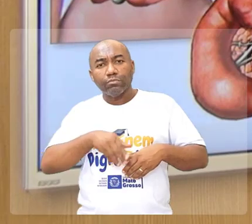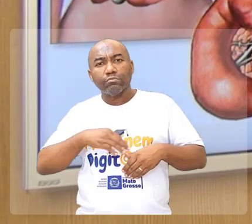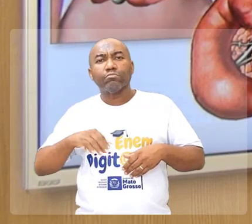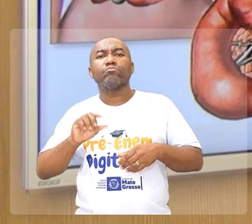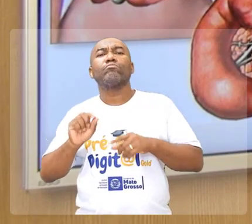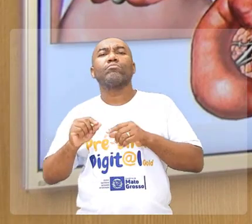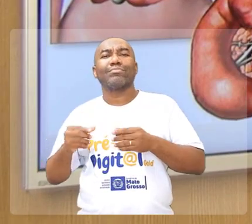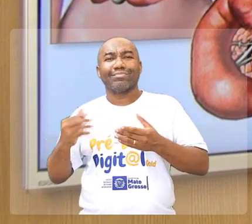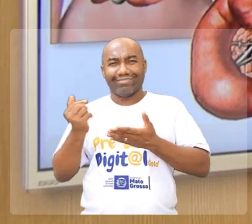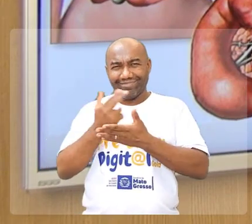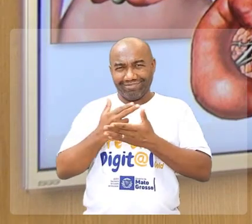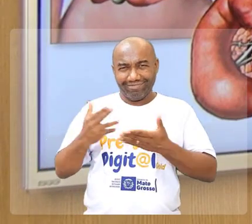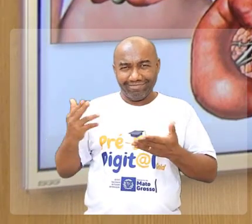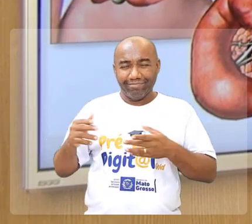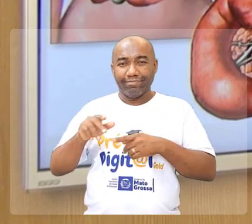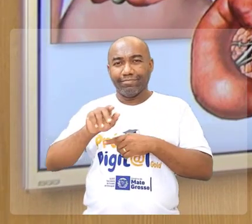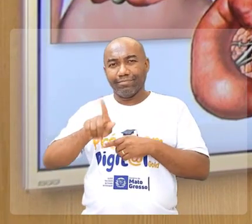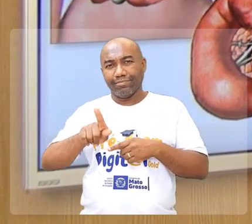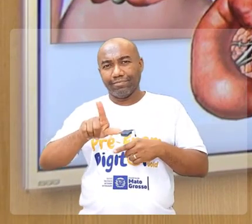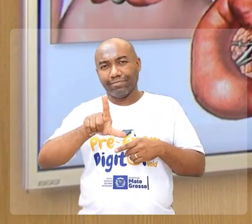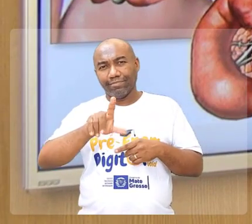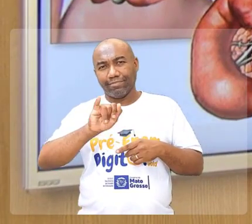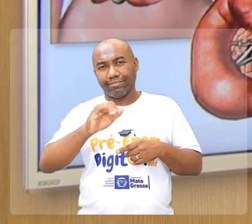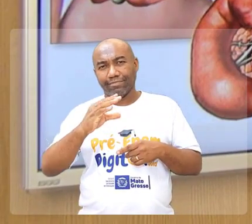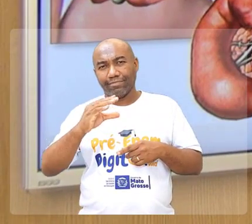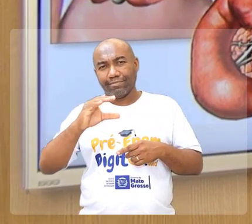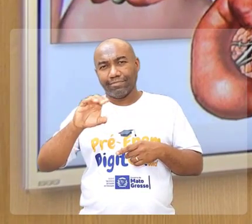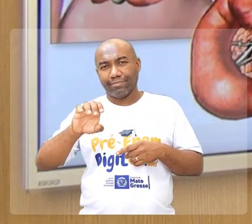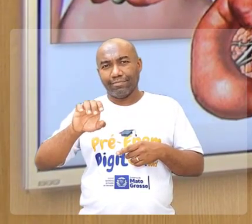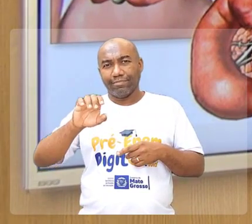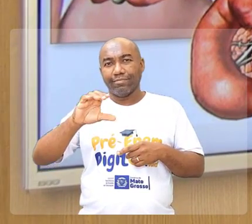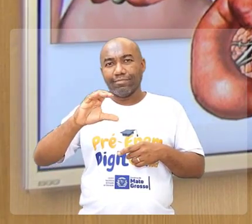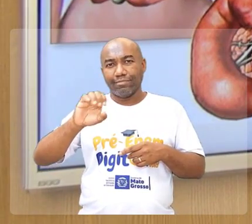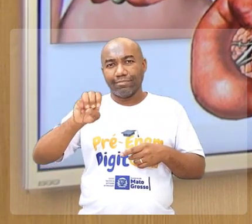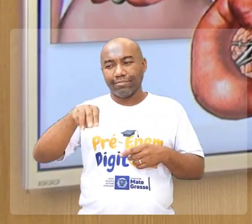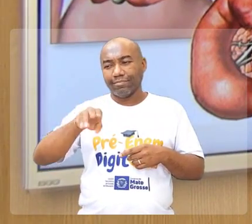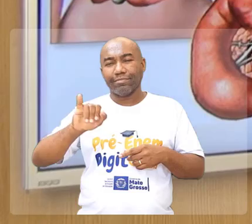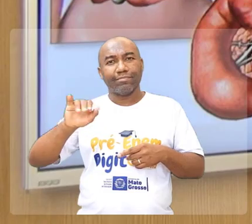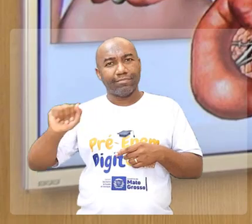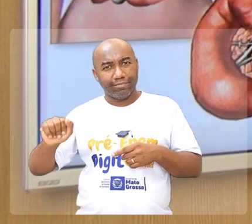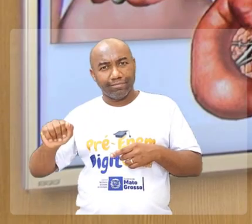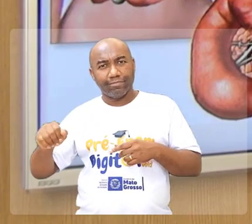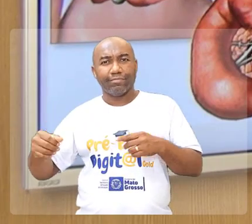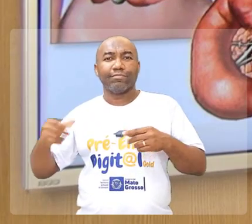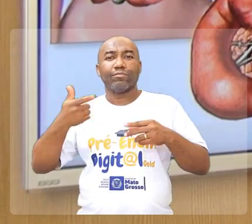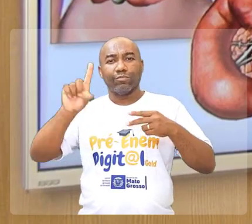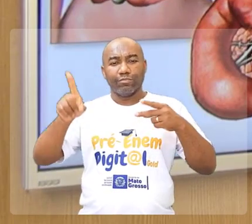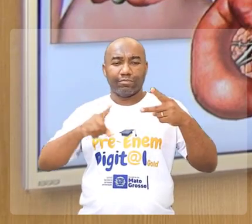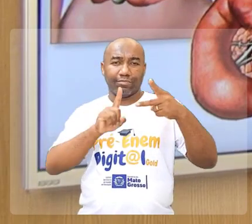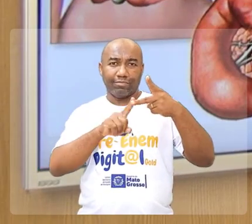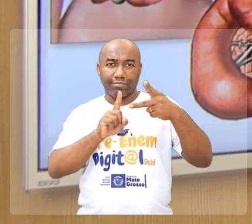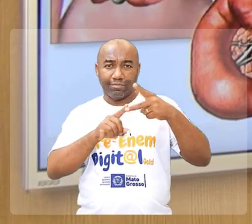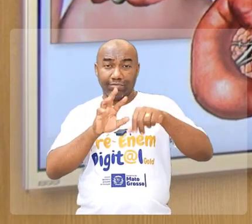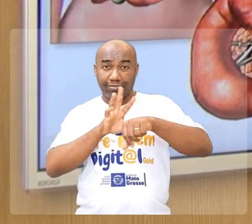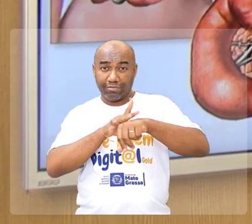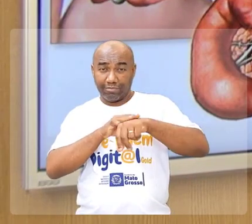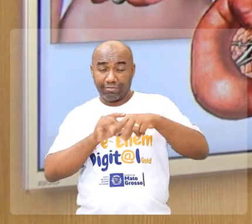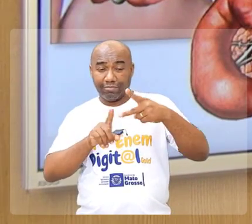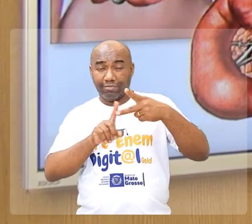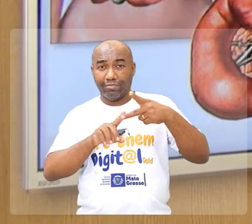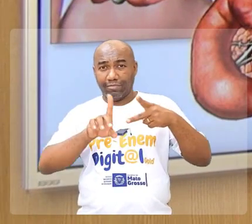com o aumento da glicemia sanguínea, que é a diabetes mellitus,